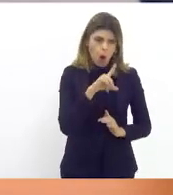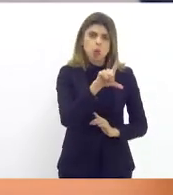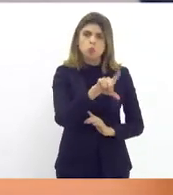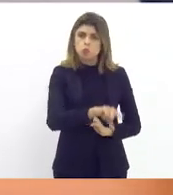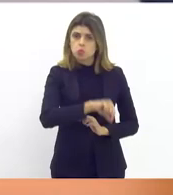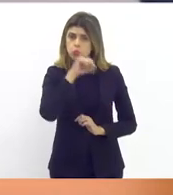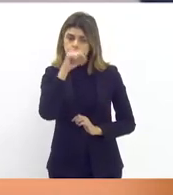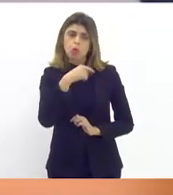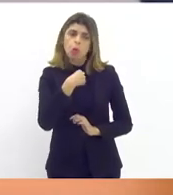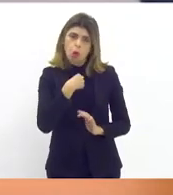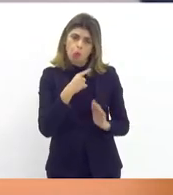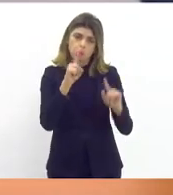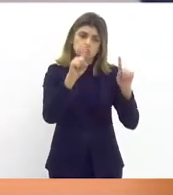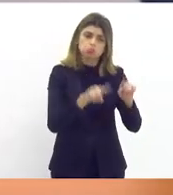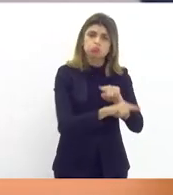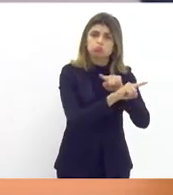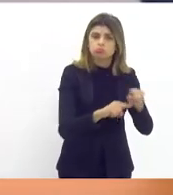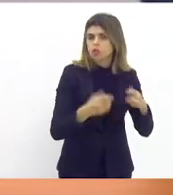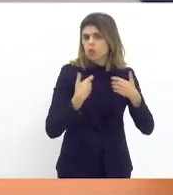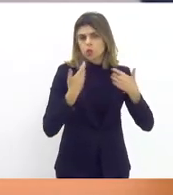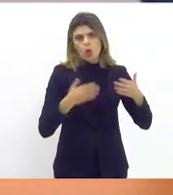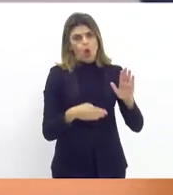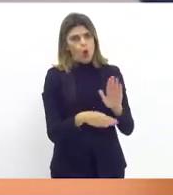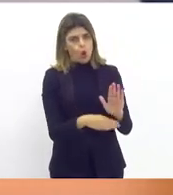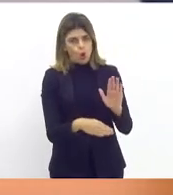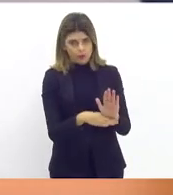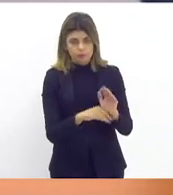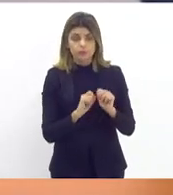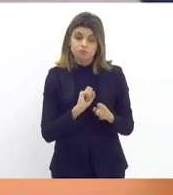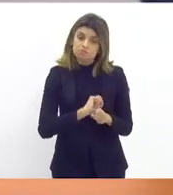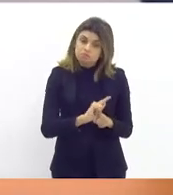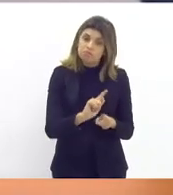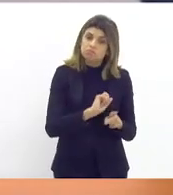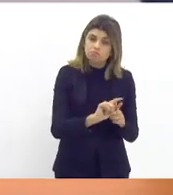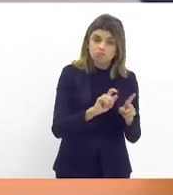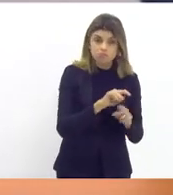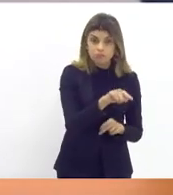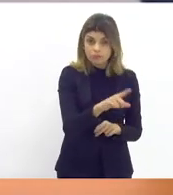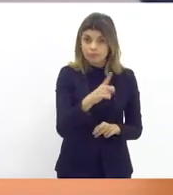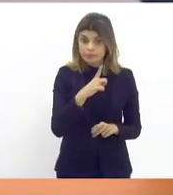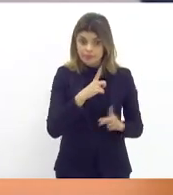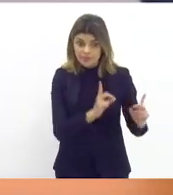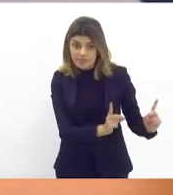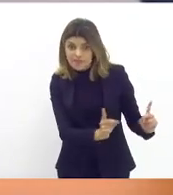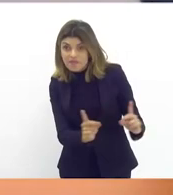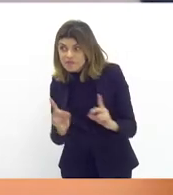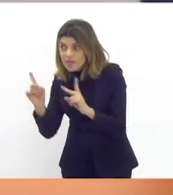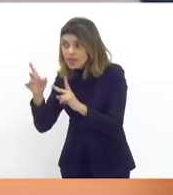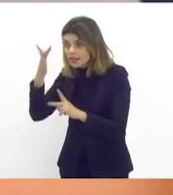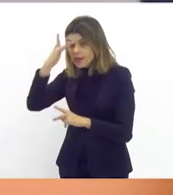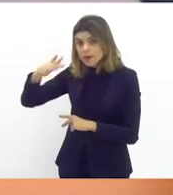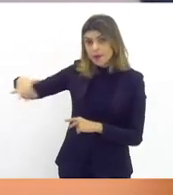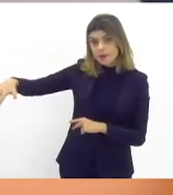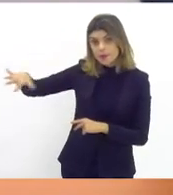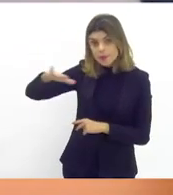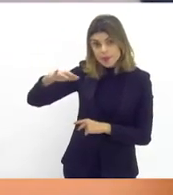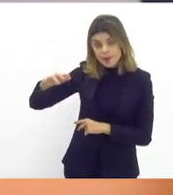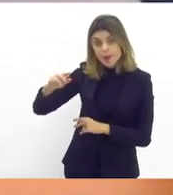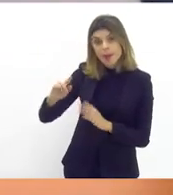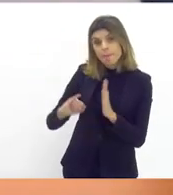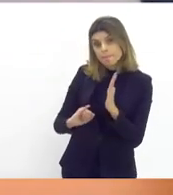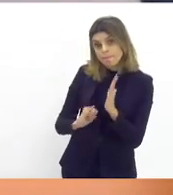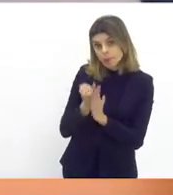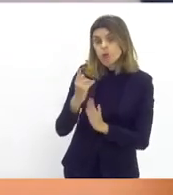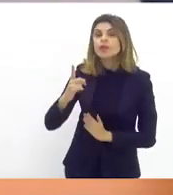serem contribuintes, mas eles podem optar por não serem contribuintes. Nesta hipótese, se eles estiverem vendendo para algum contribuinte do imposto, que